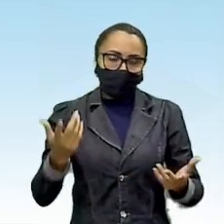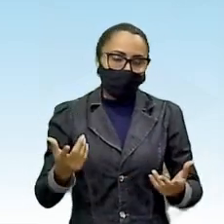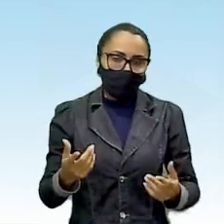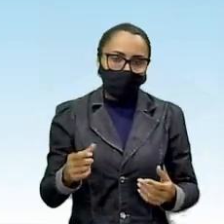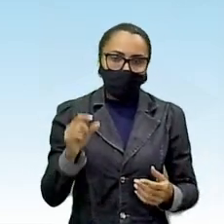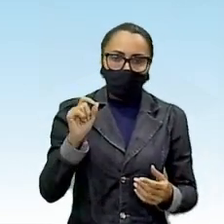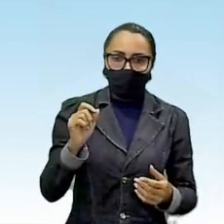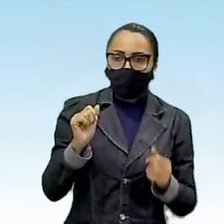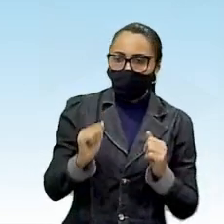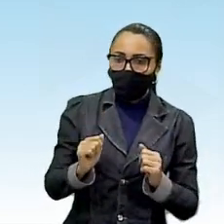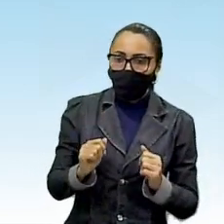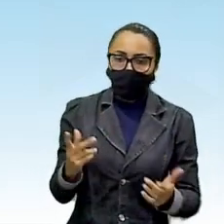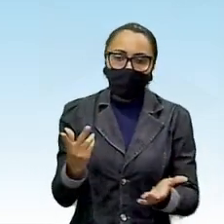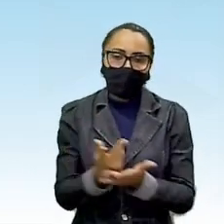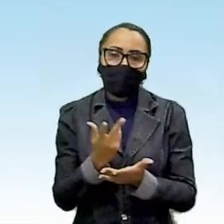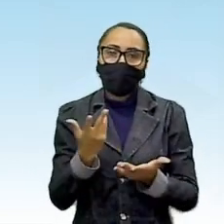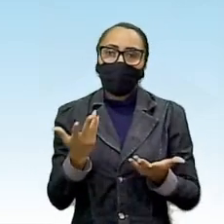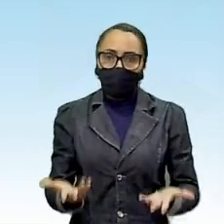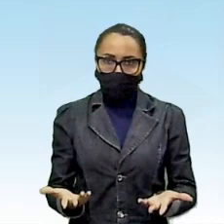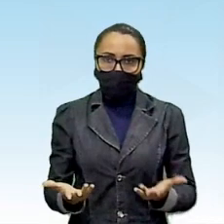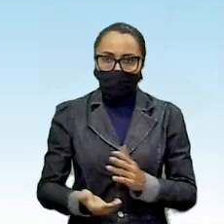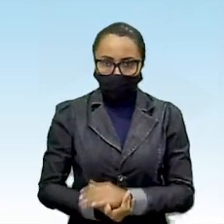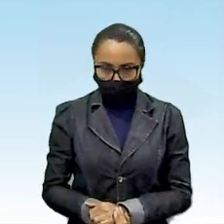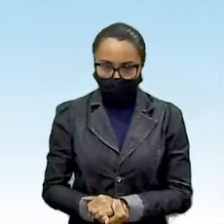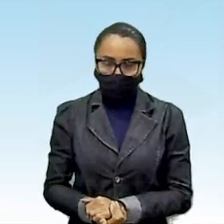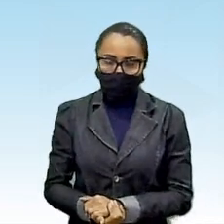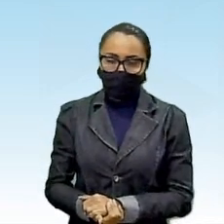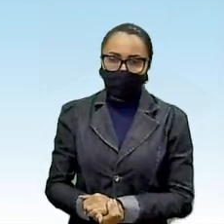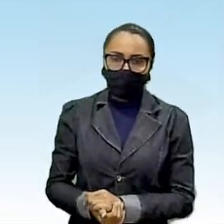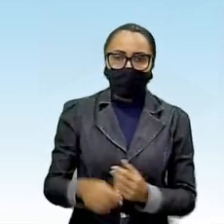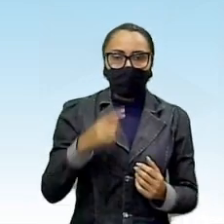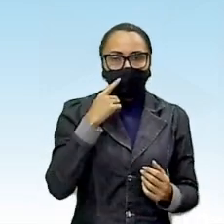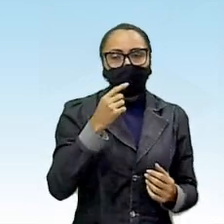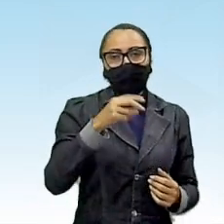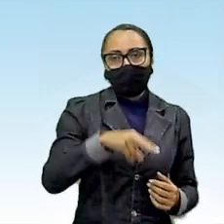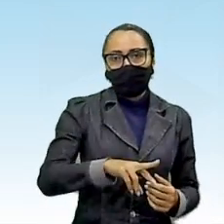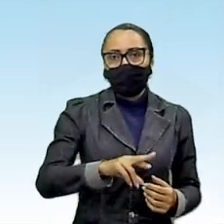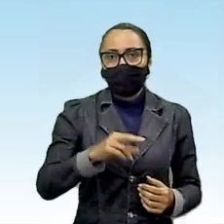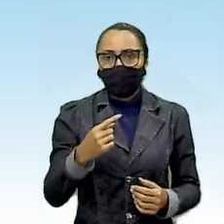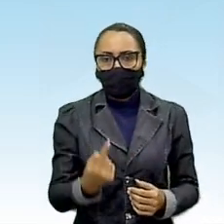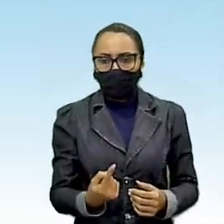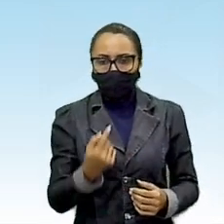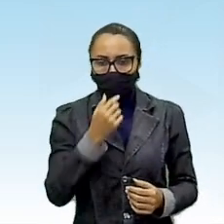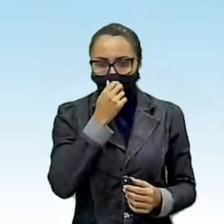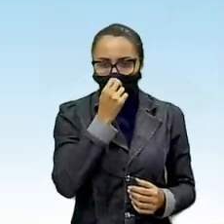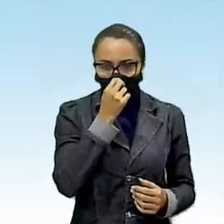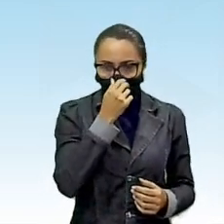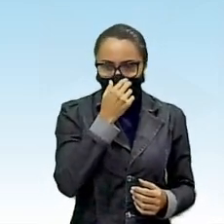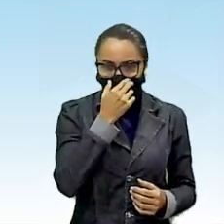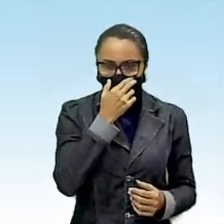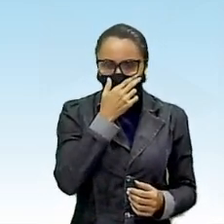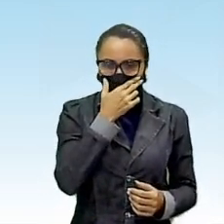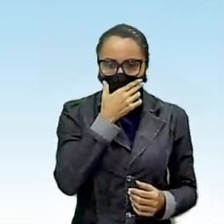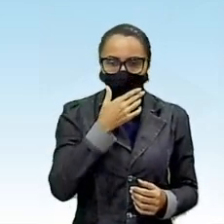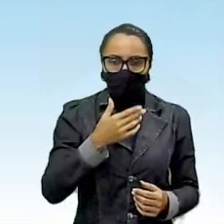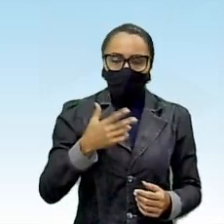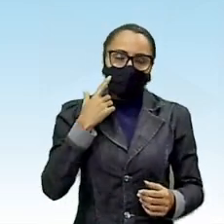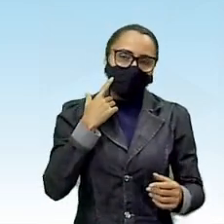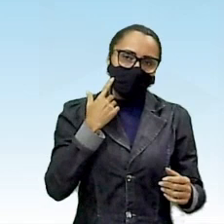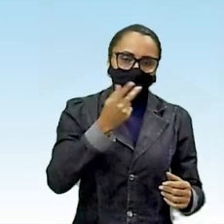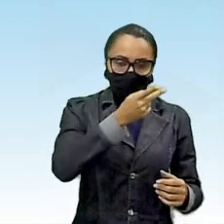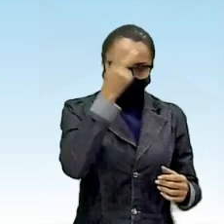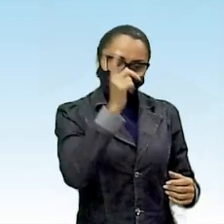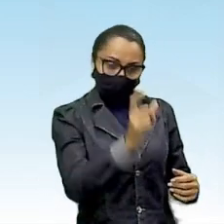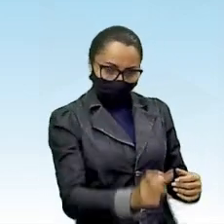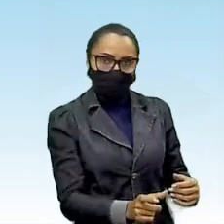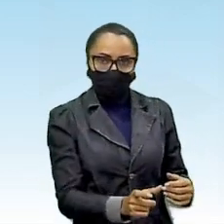ocorrência de acontecer esse risco. Então, a NR1 ela traz que o trabalhador,